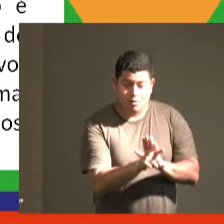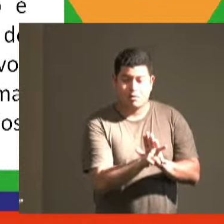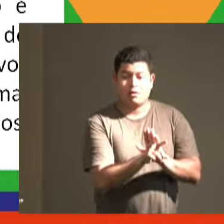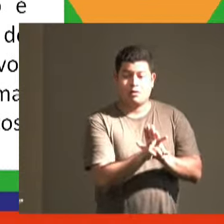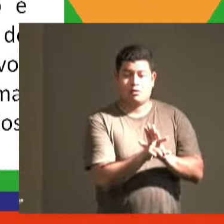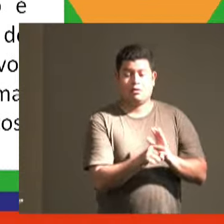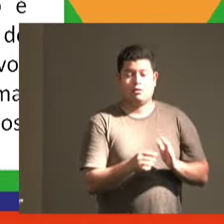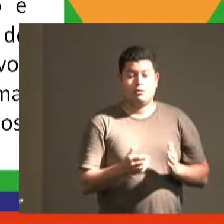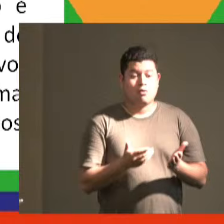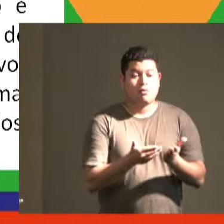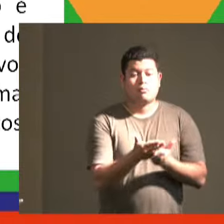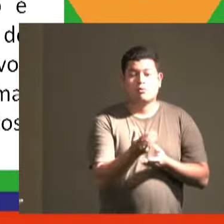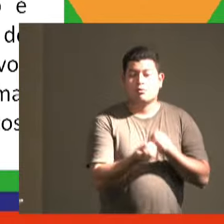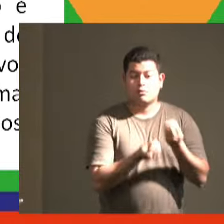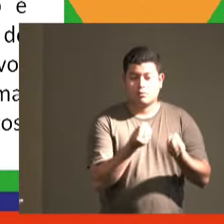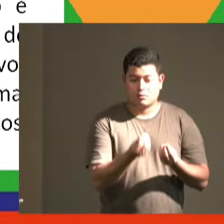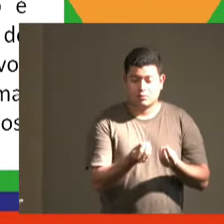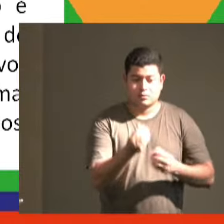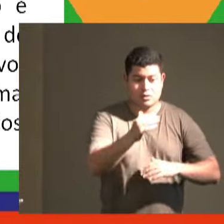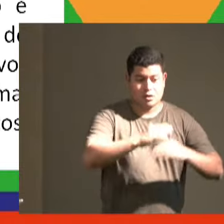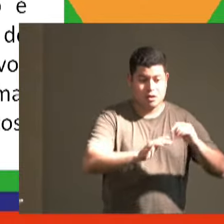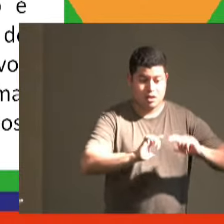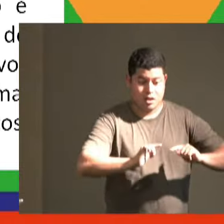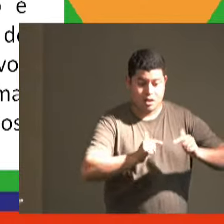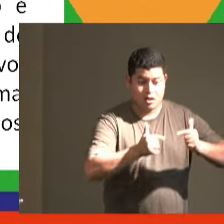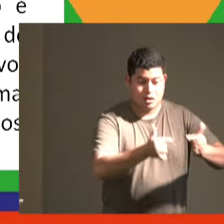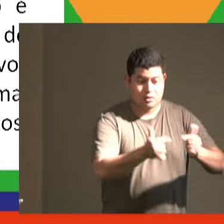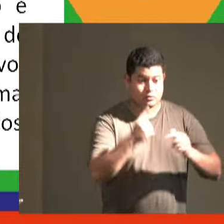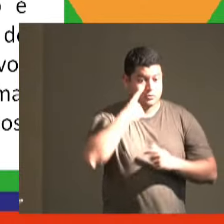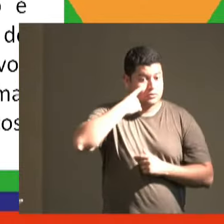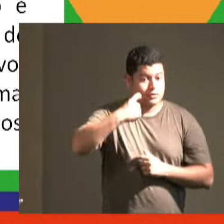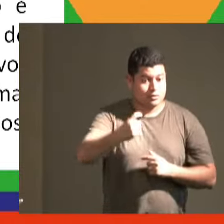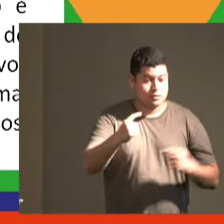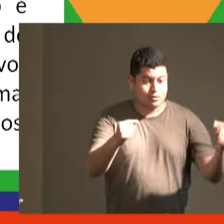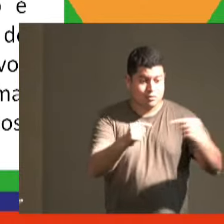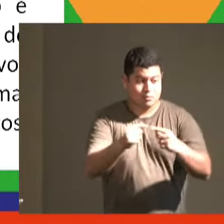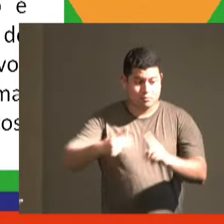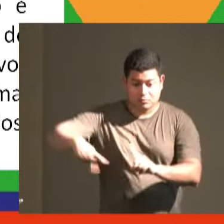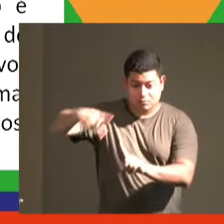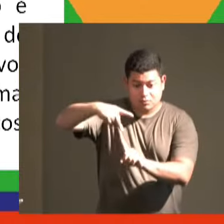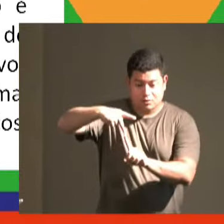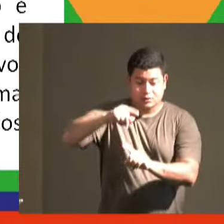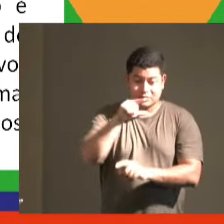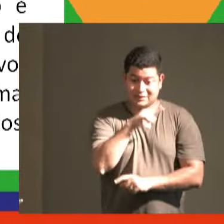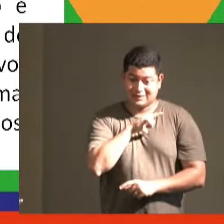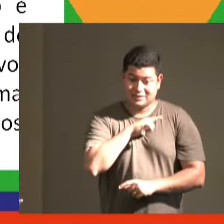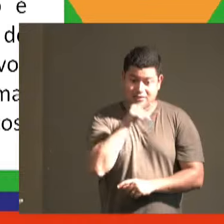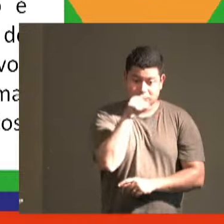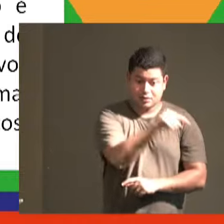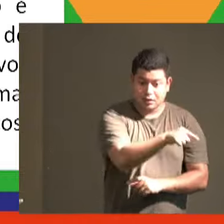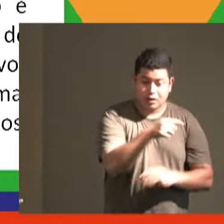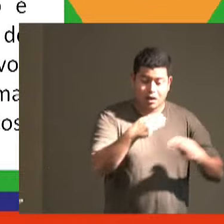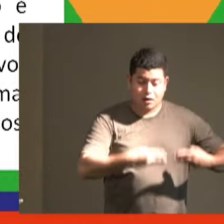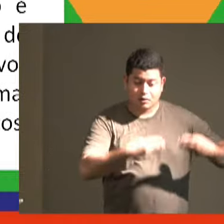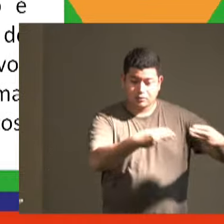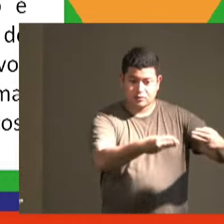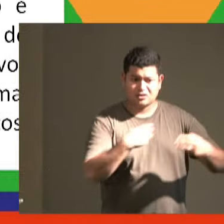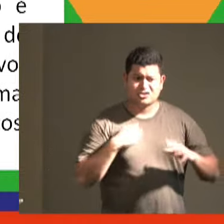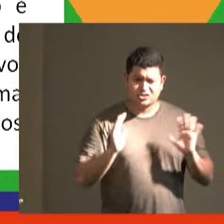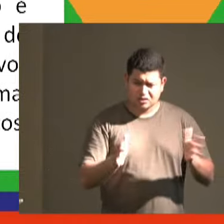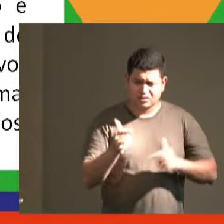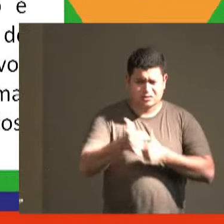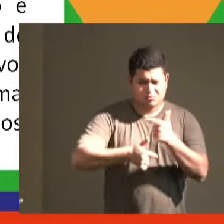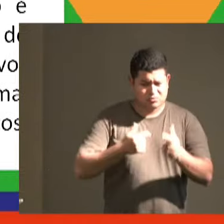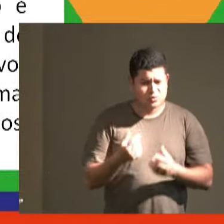inicialmente nas ações que interessam para o plano contidas naquele ministério. Então, isso já é um trabalho muito grande, você